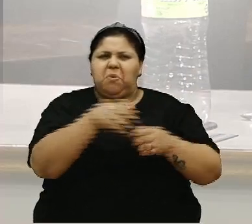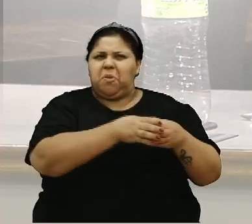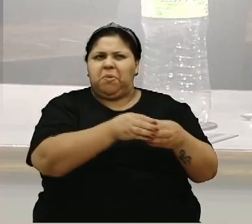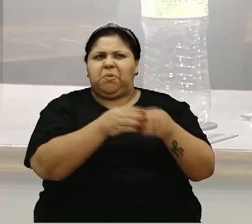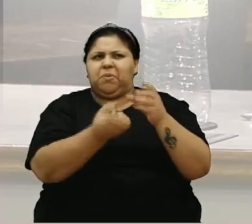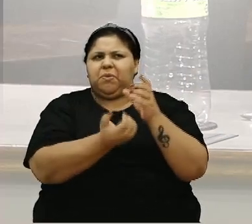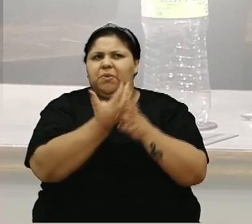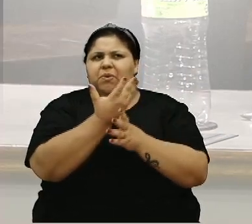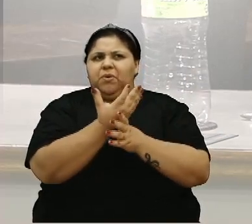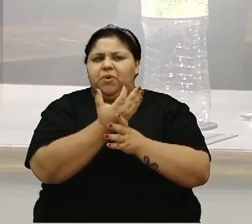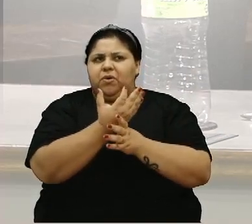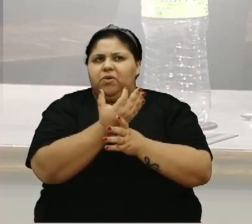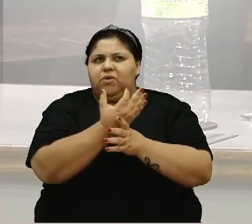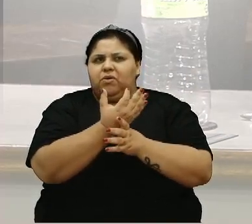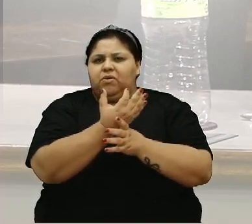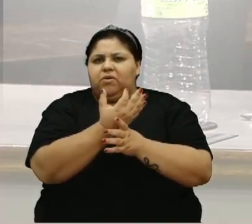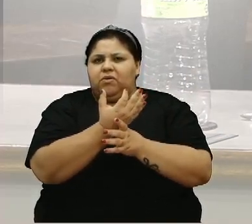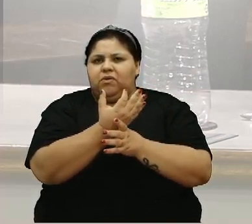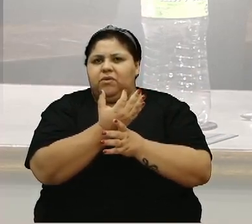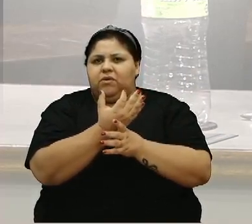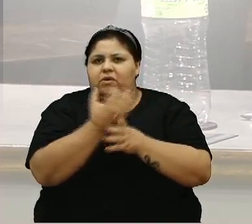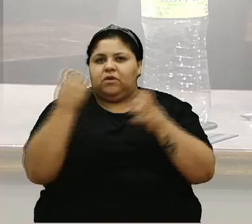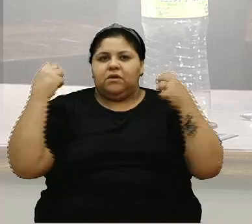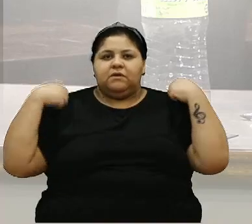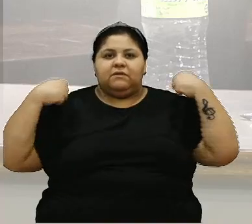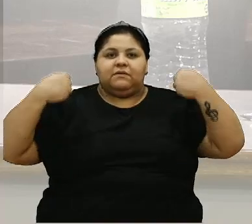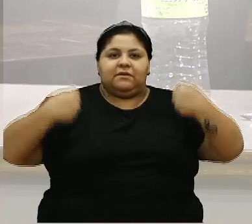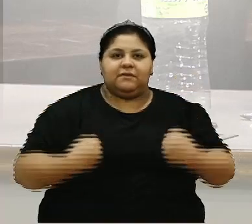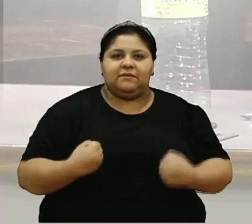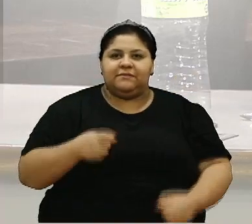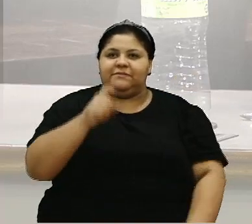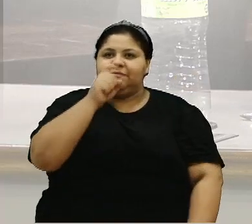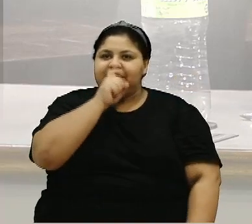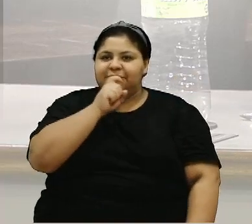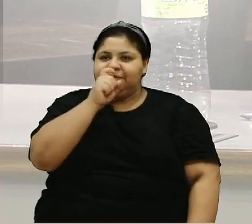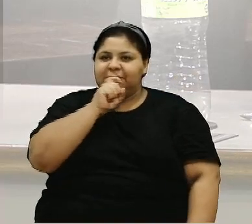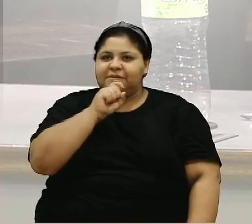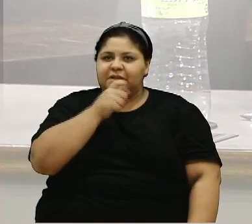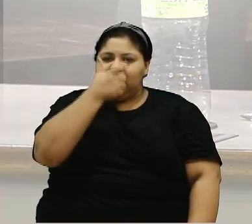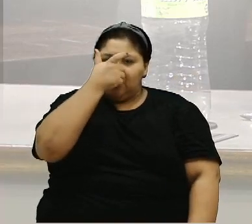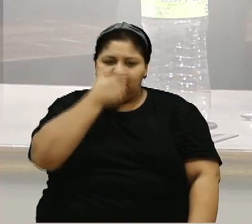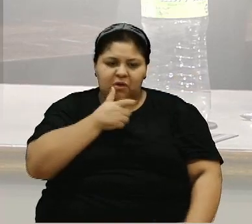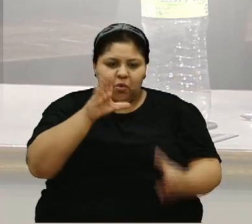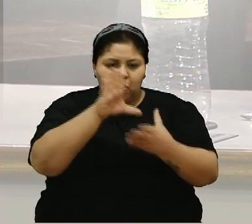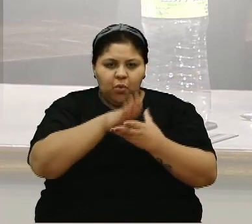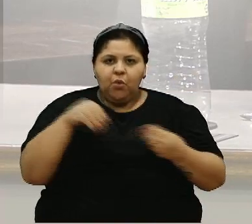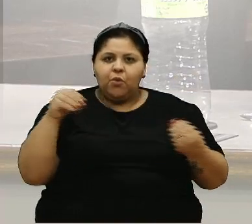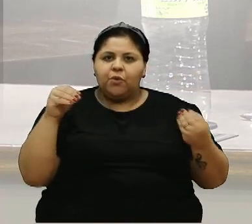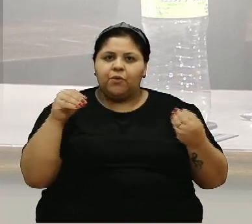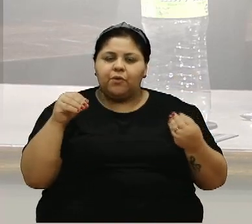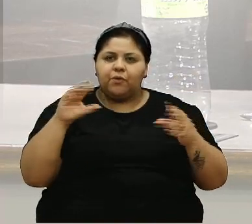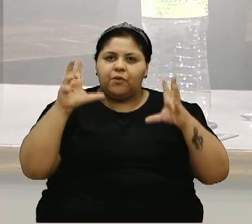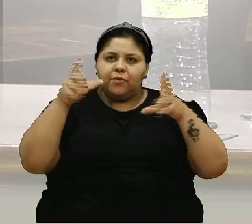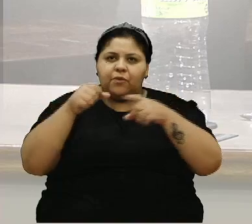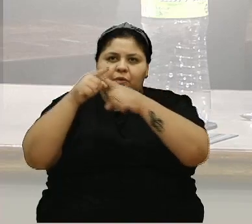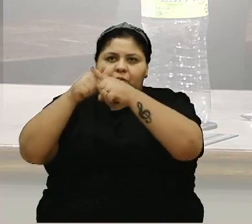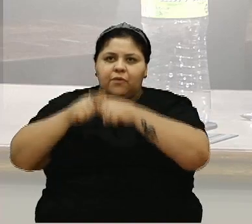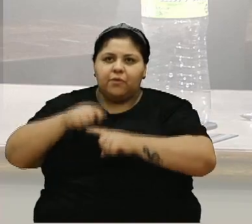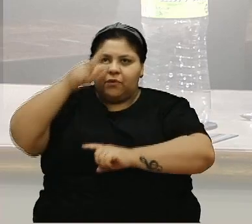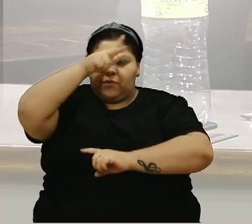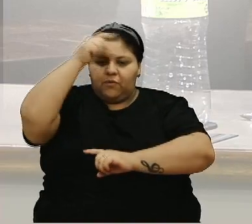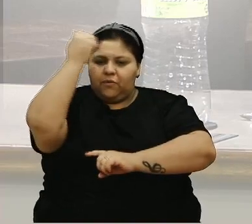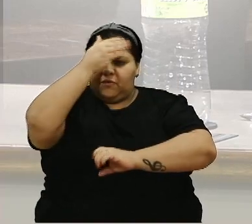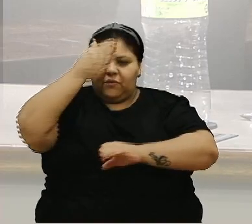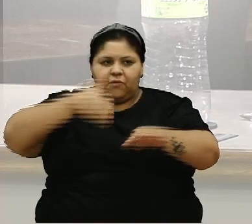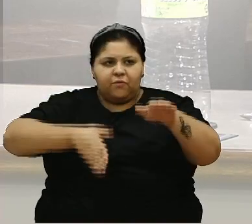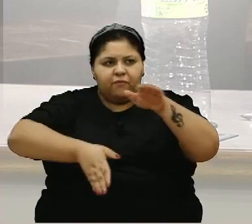criado direitinho ali, né, mas aqueles dos colete verde. E parece que não existe mais, vereador. Quantas vezes o prefeito de lá foi para Brasília